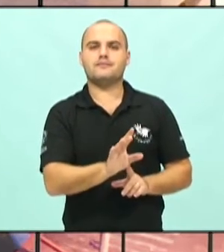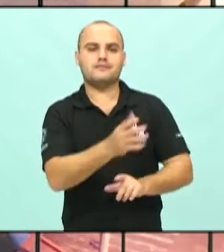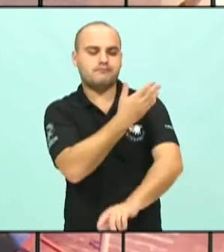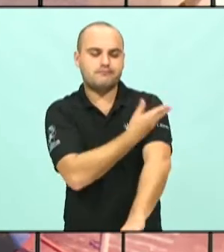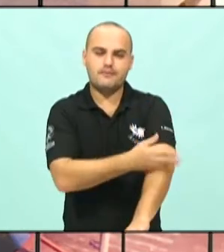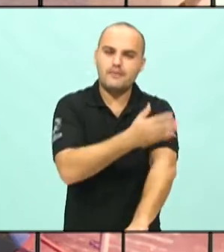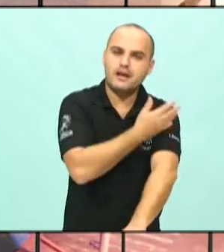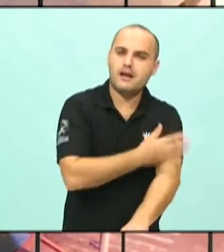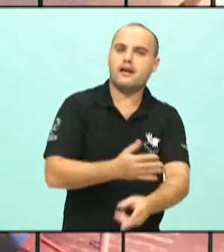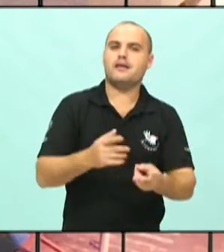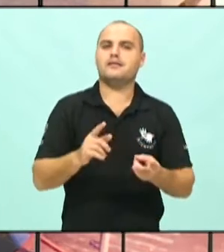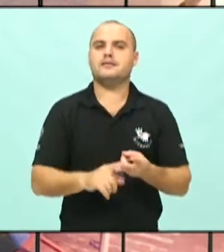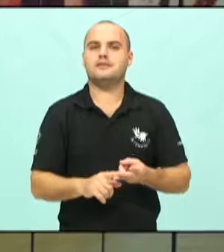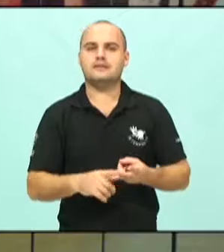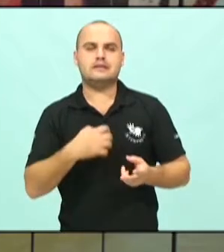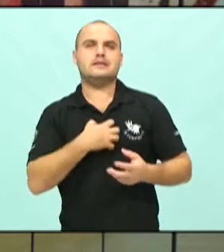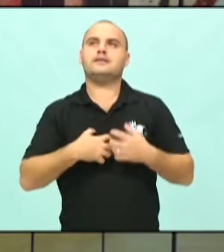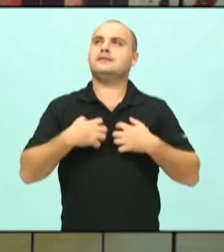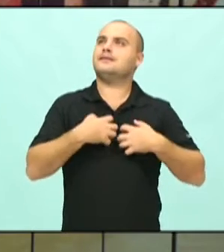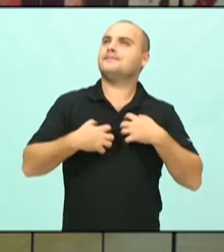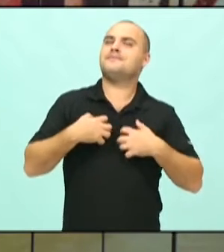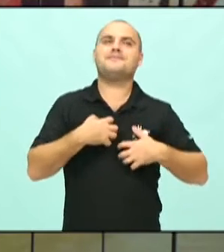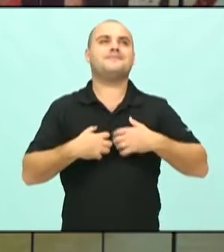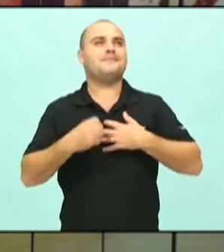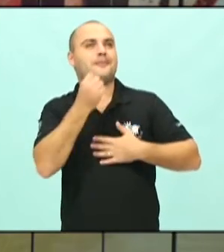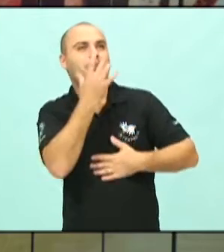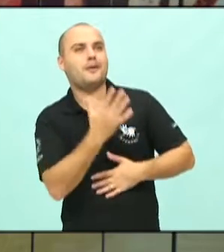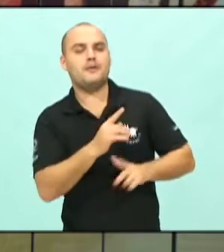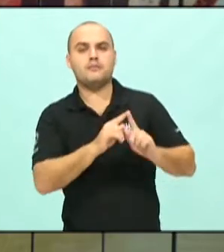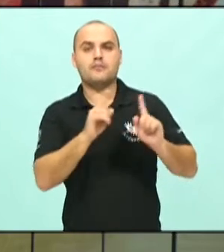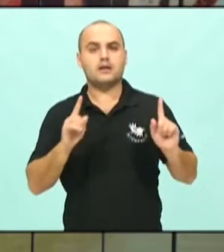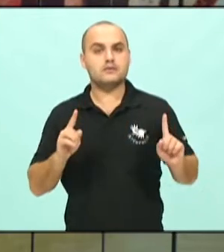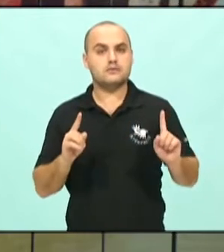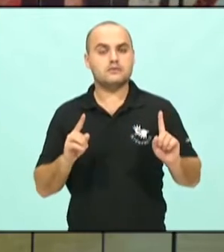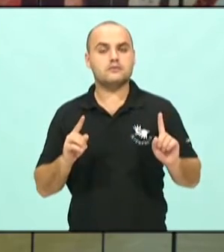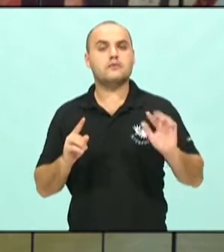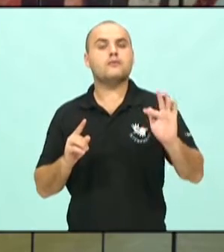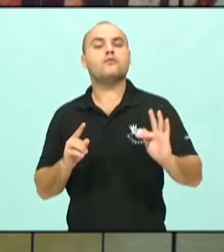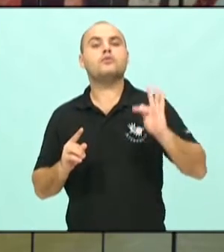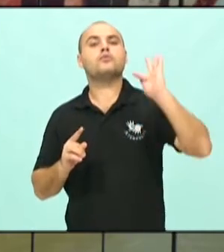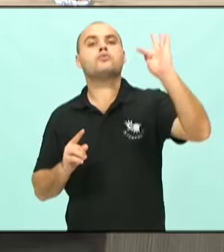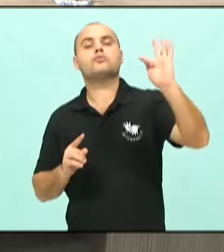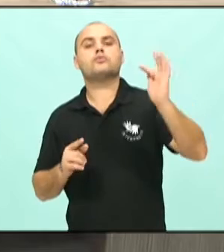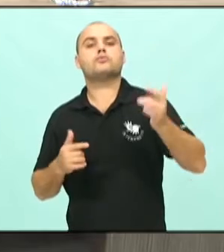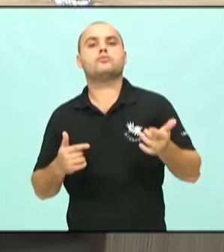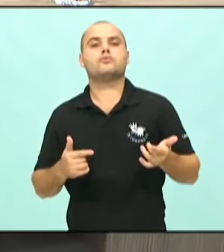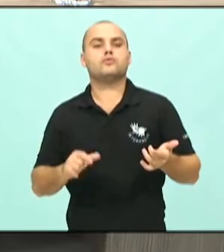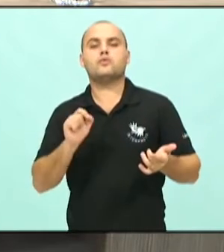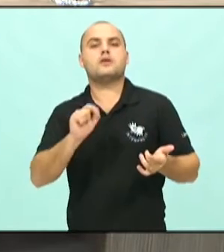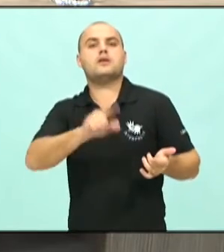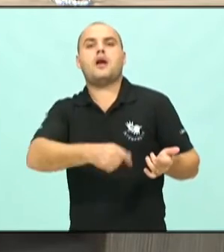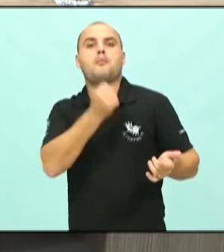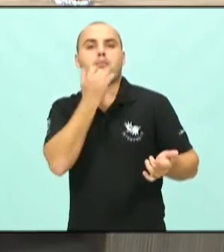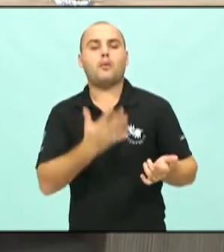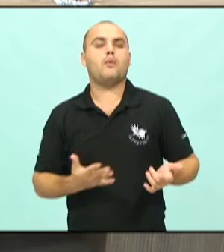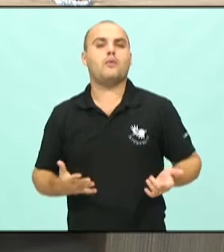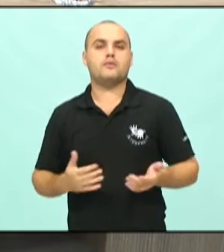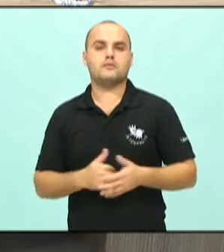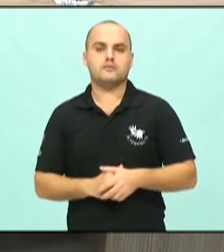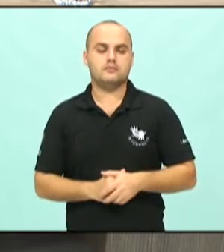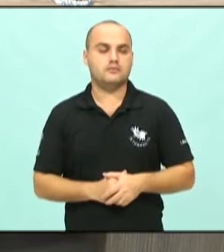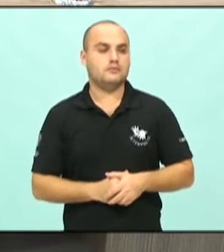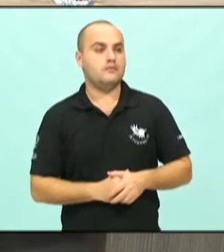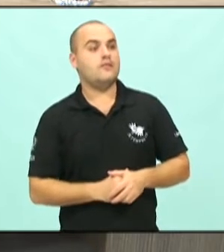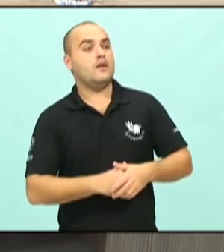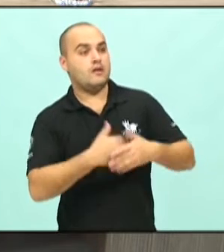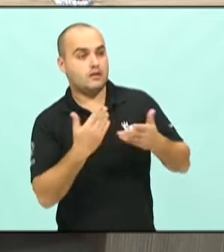prática, aquela sensação do momento, mas quais são os outros efeitos que todo esse investimento traz? O